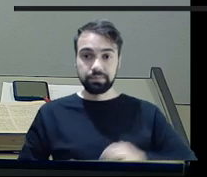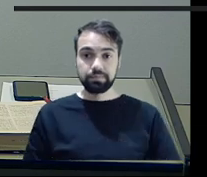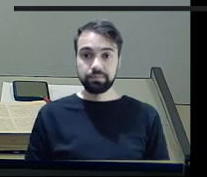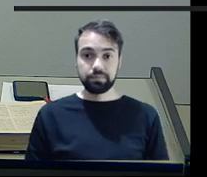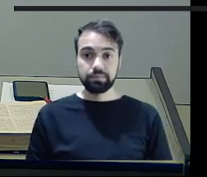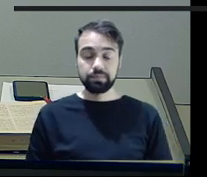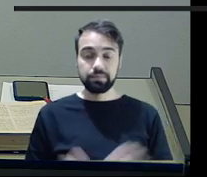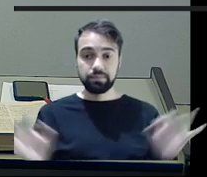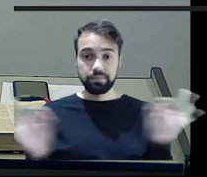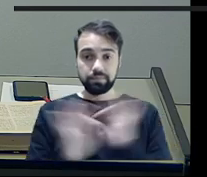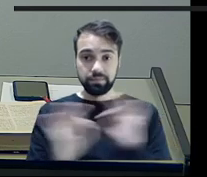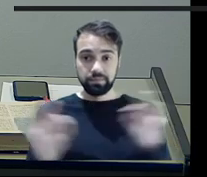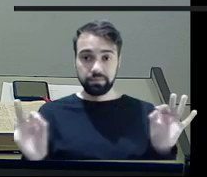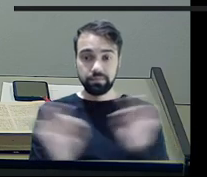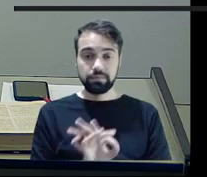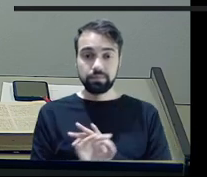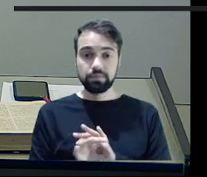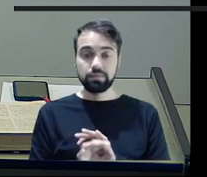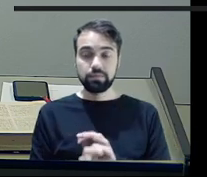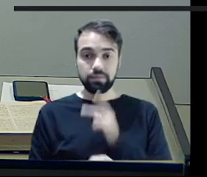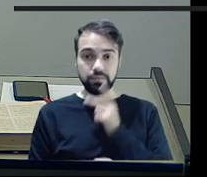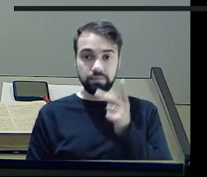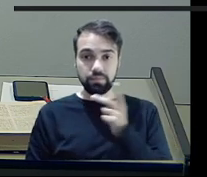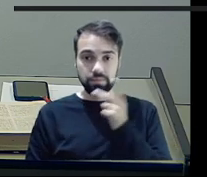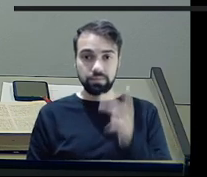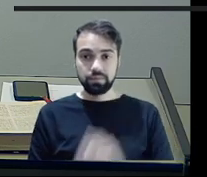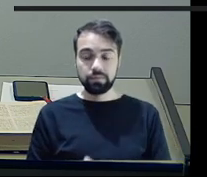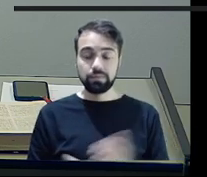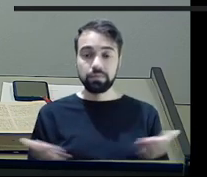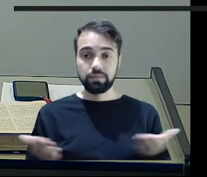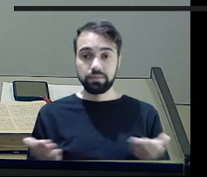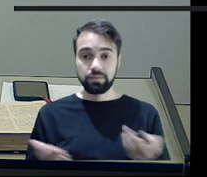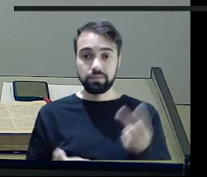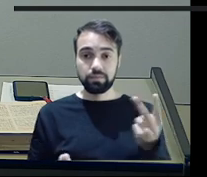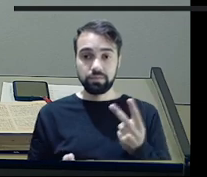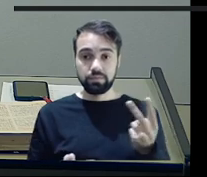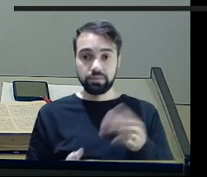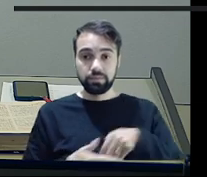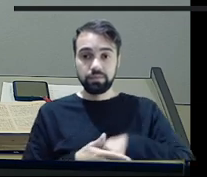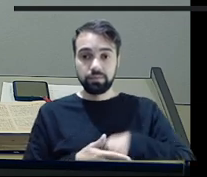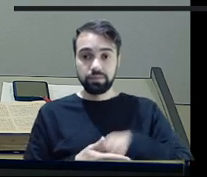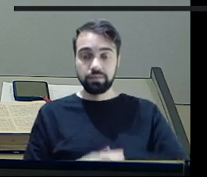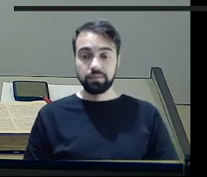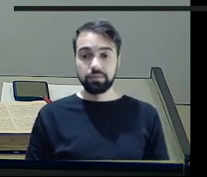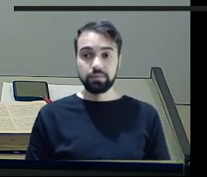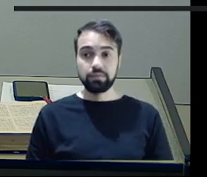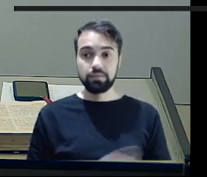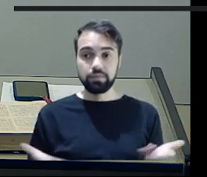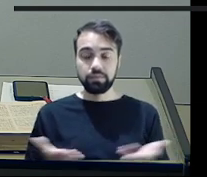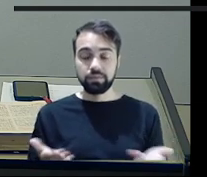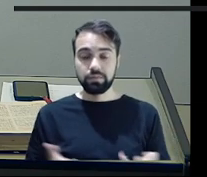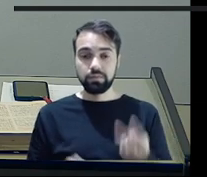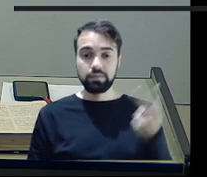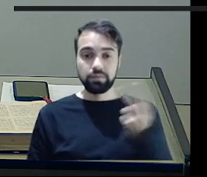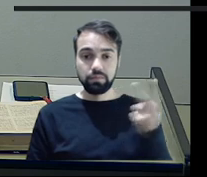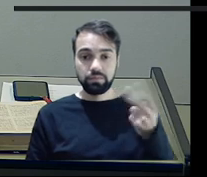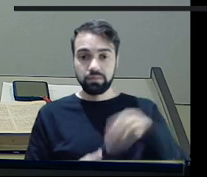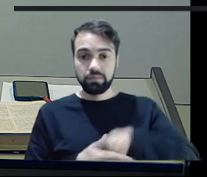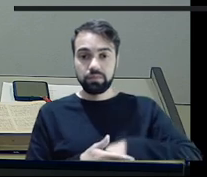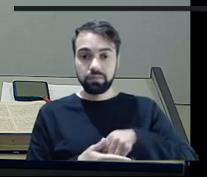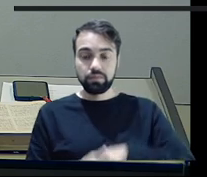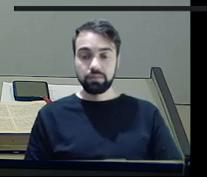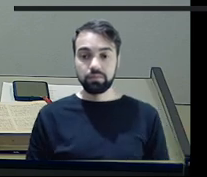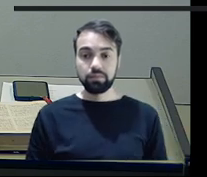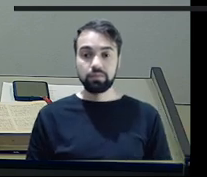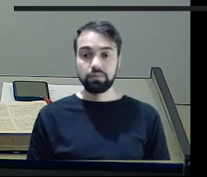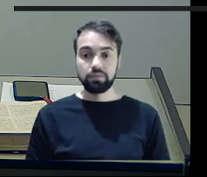Ninguém mais querendo fazer o uso da palavra, coloco em segunda votação. Está em segunda votação.